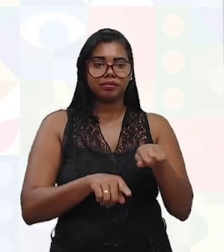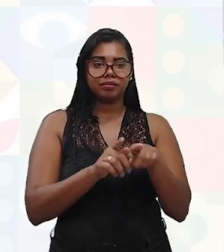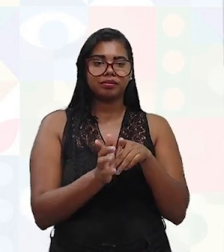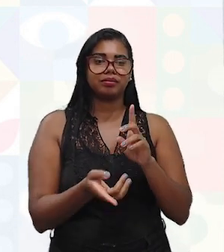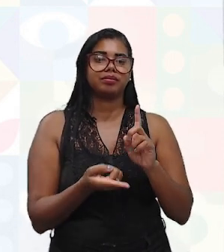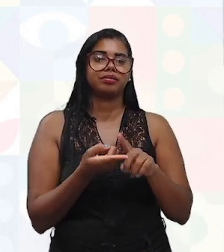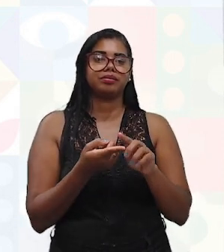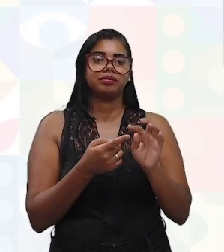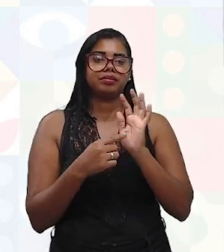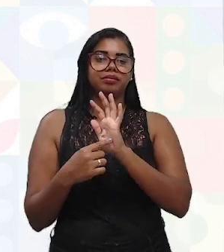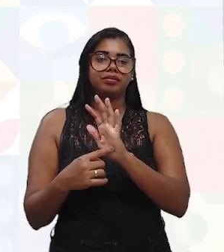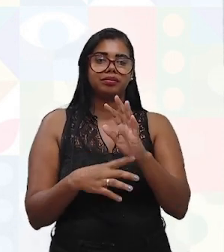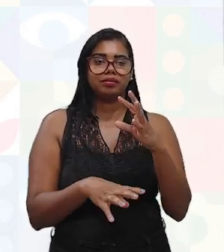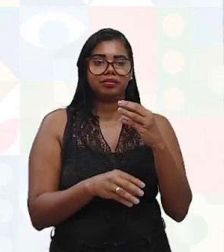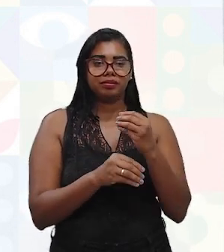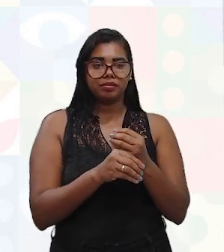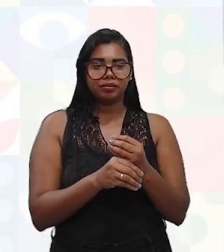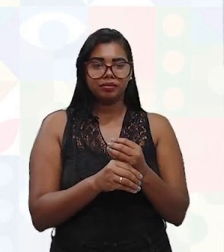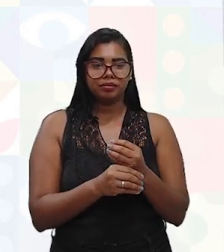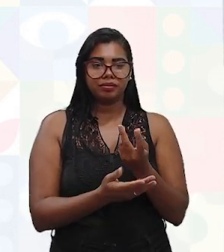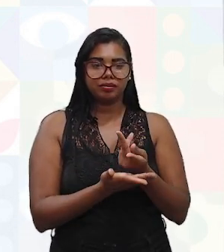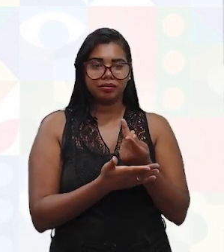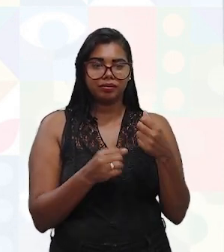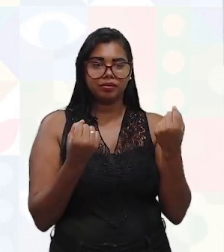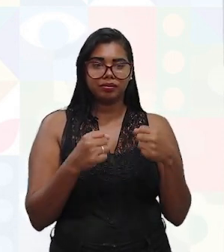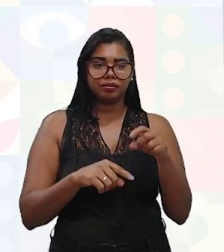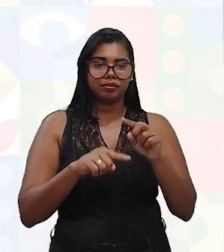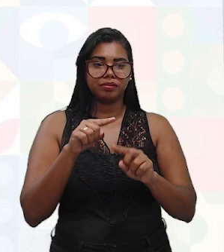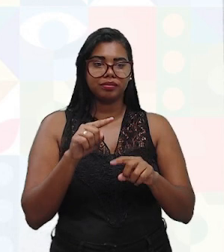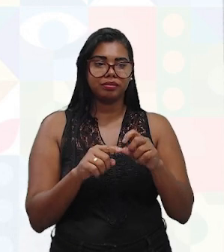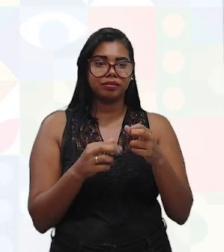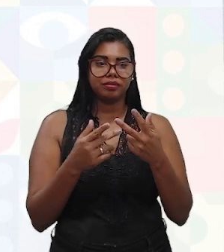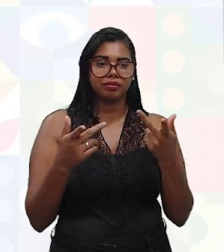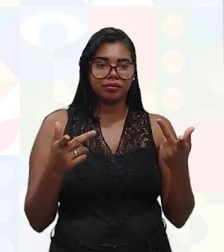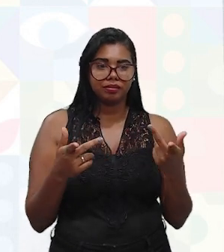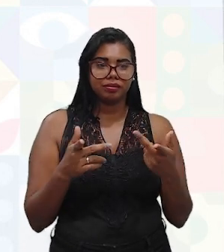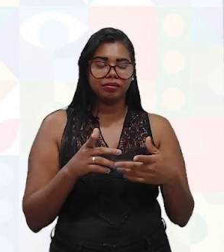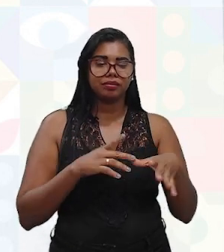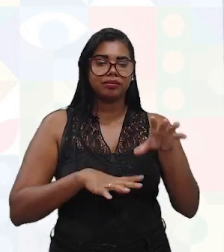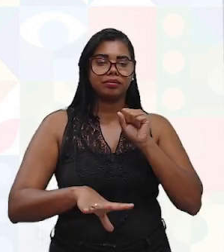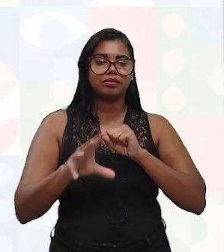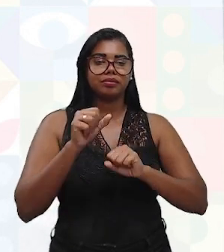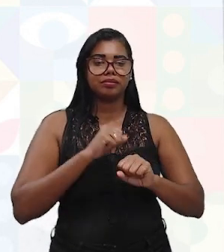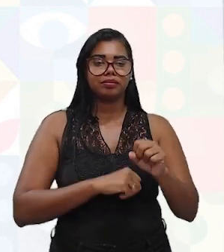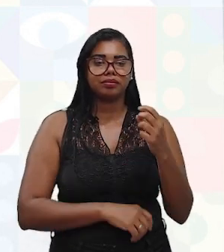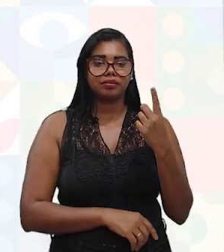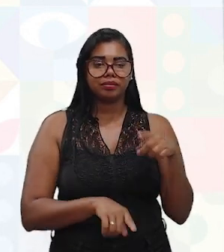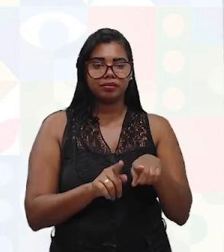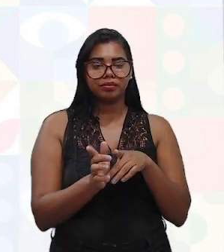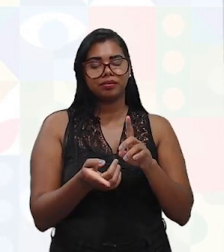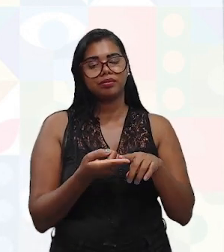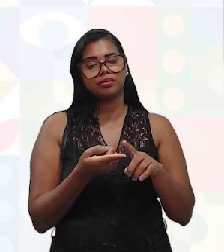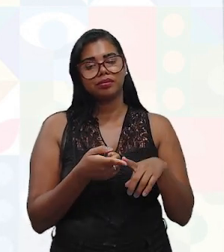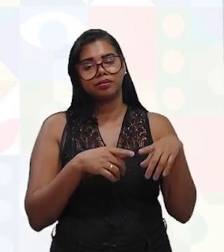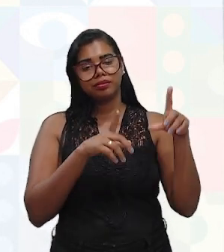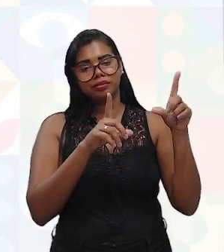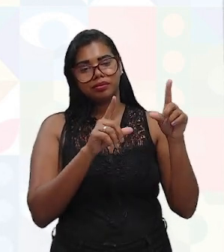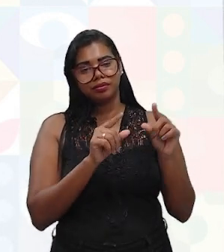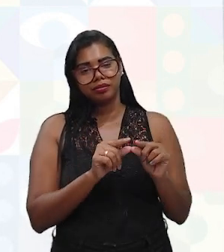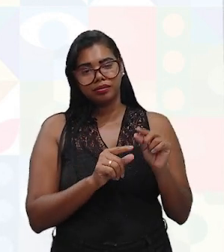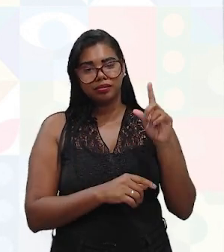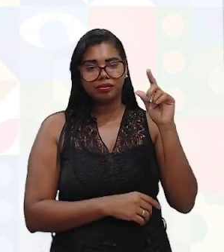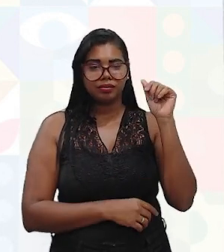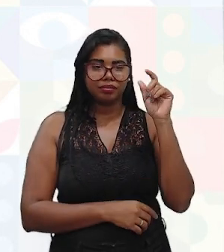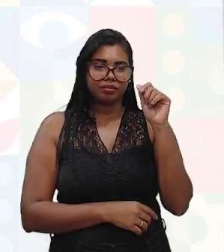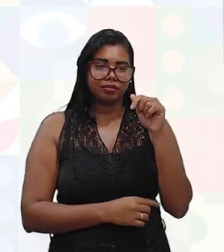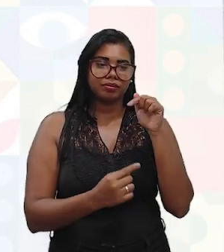para determinar a quantidade ideal de produtos a ser adquirida de uma só vez, minimizando o custo